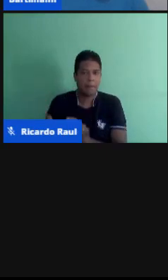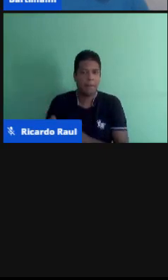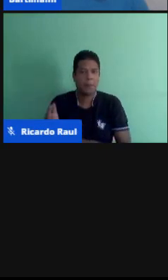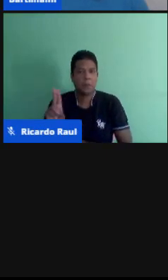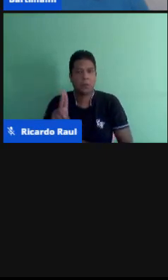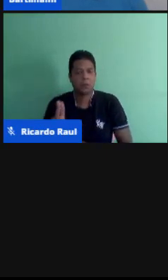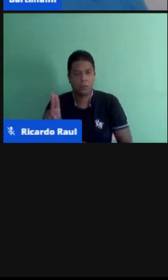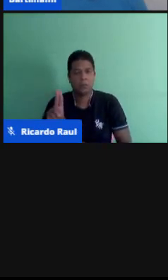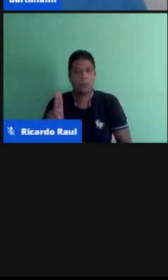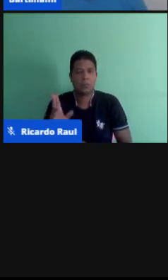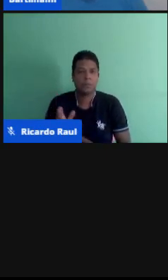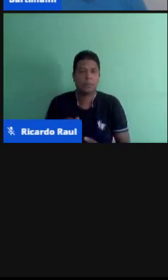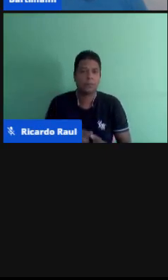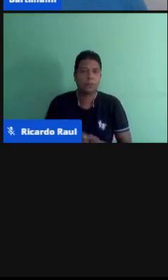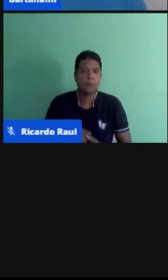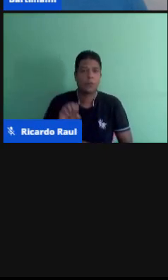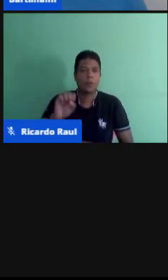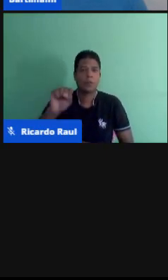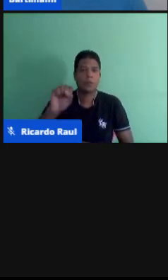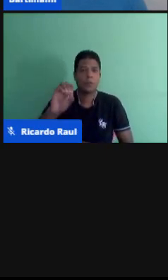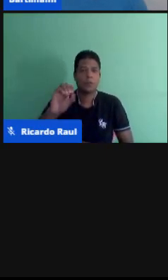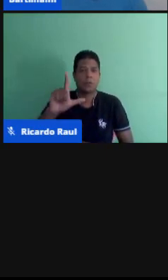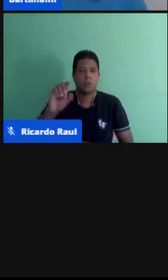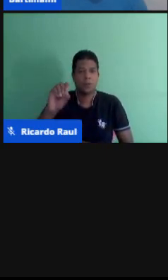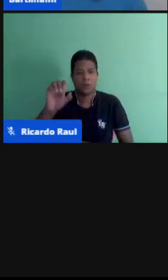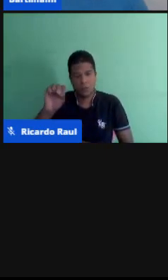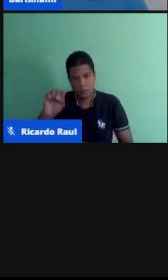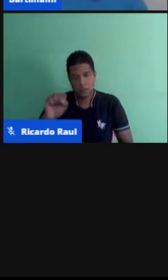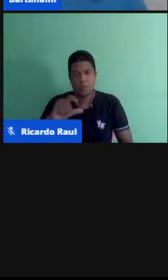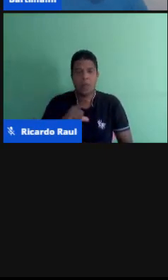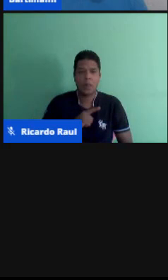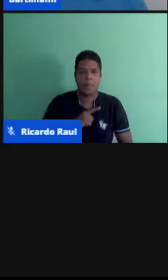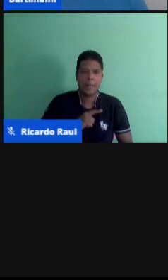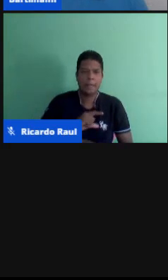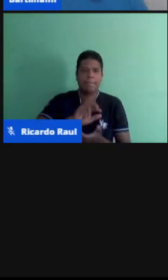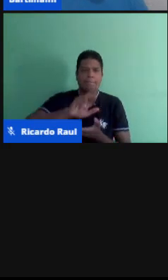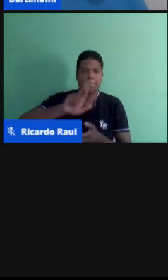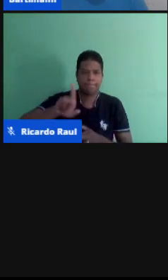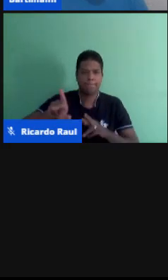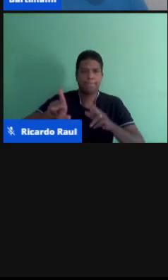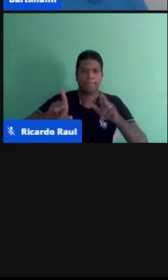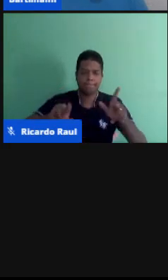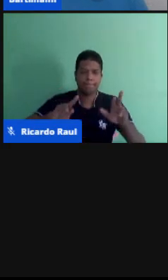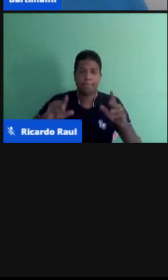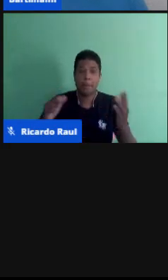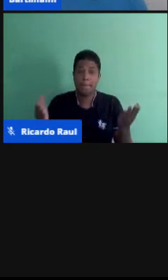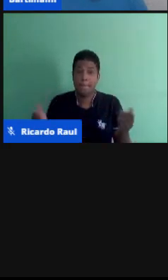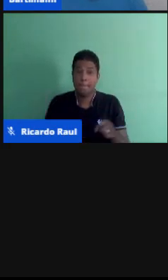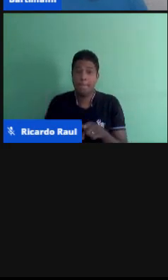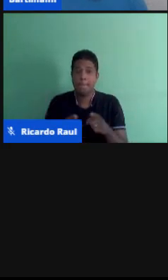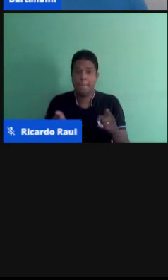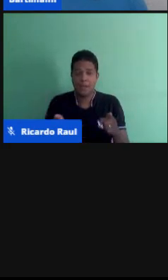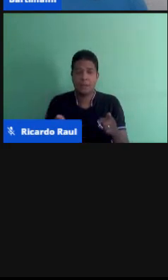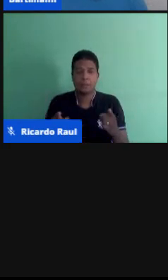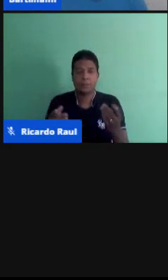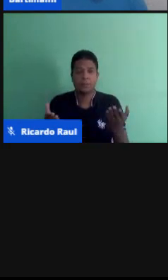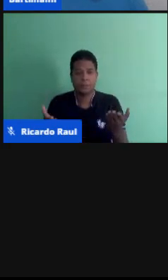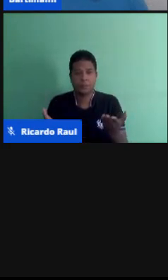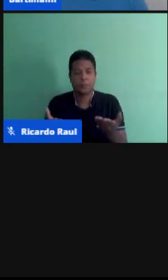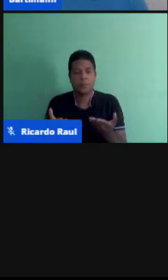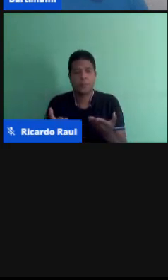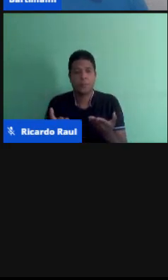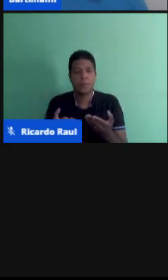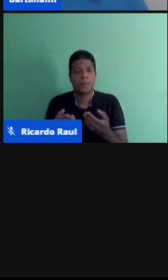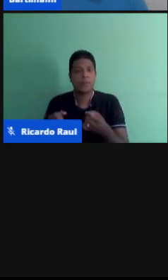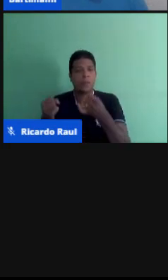das terras e o que é uso dos solos, né? Obviamente, existem diferenças, mas aqui, superficialmente, nós vamos tratar